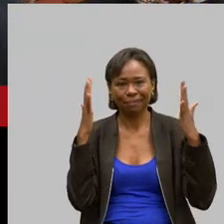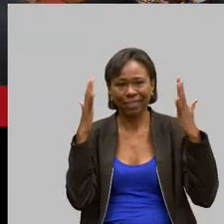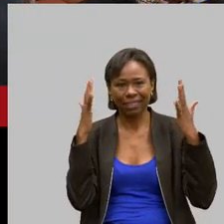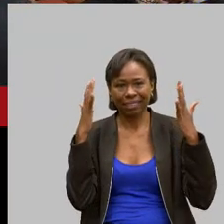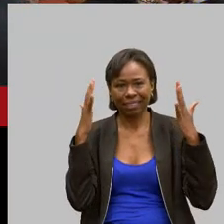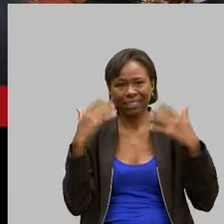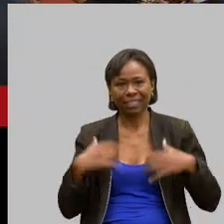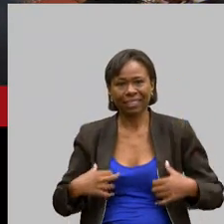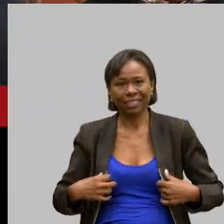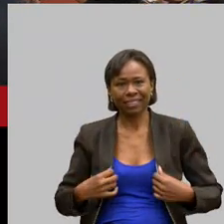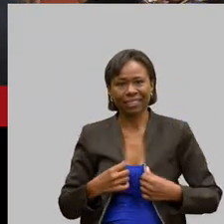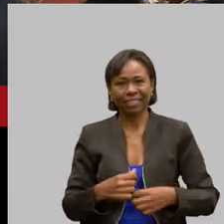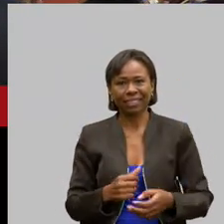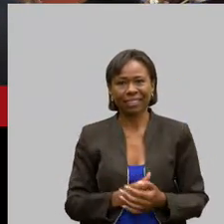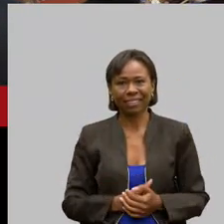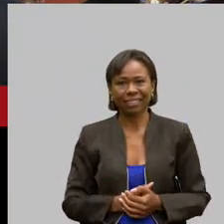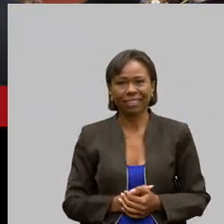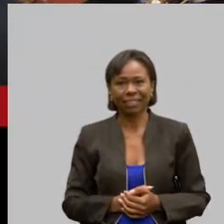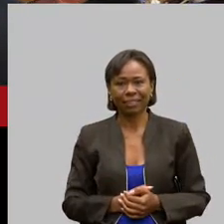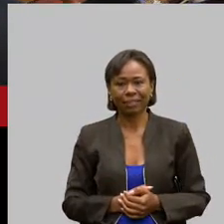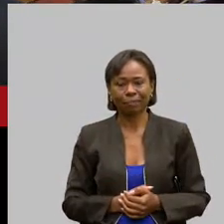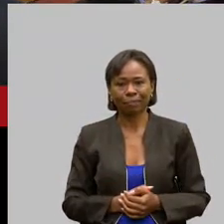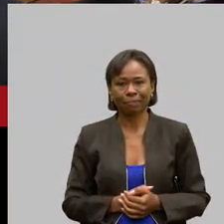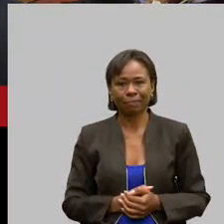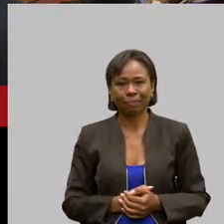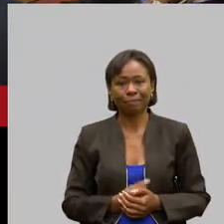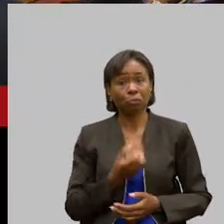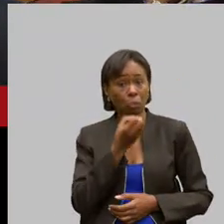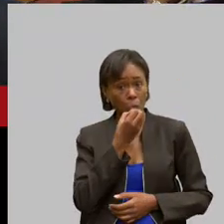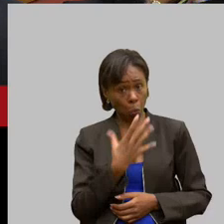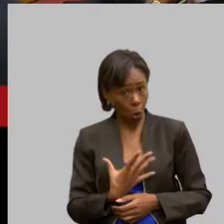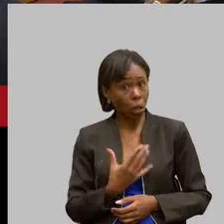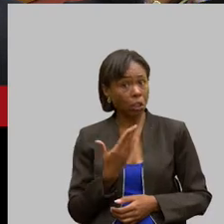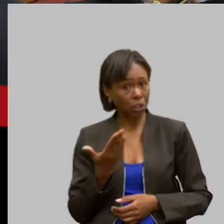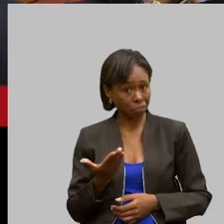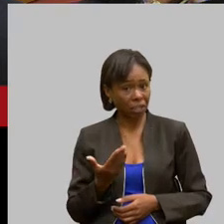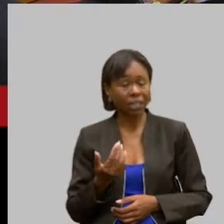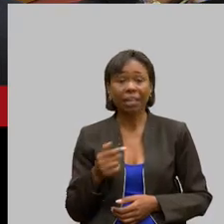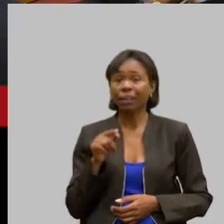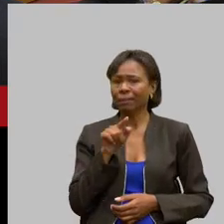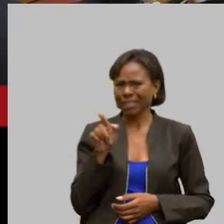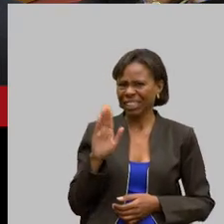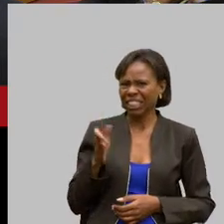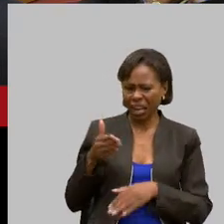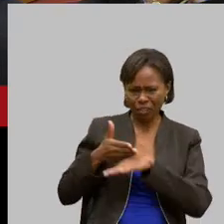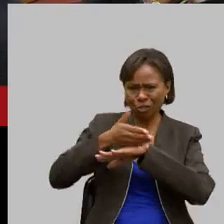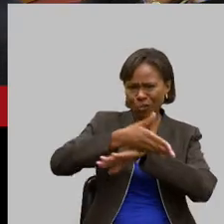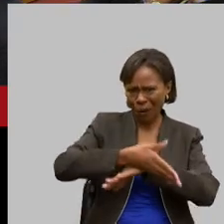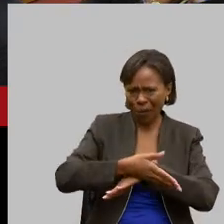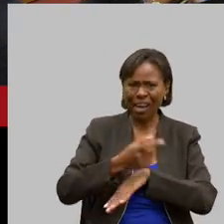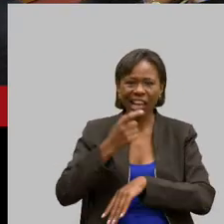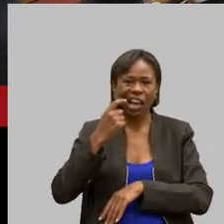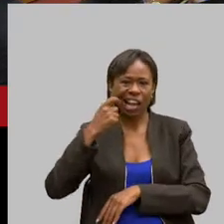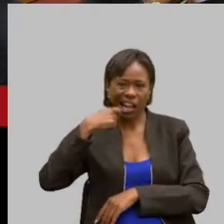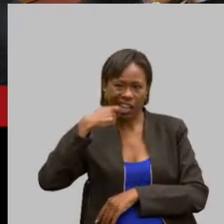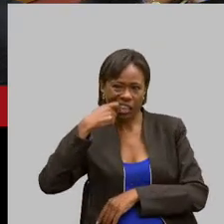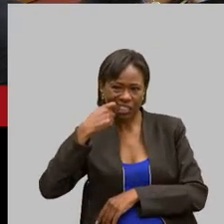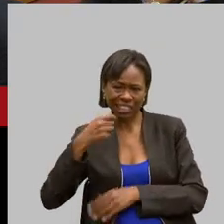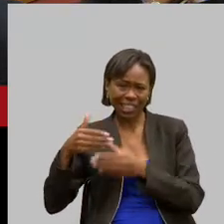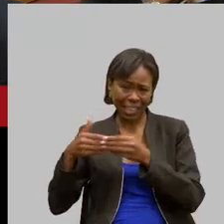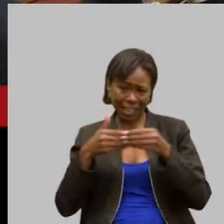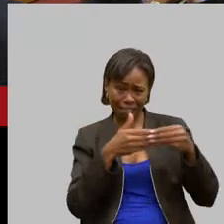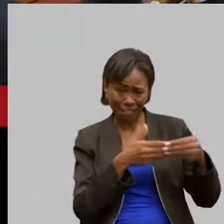tempo legal né gente quem aqui já teve que lidar com dentista Levar né menino dentista sabe como é que